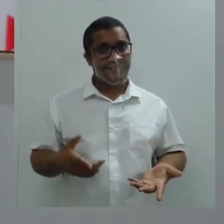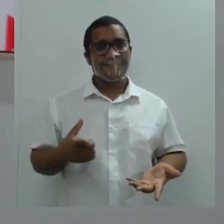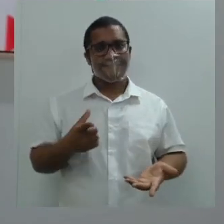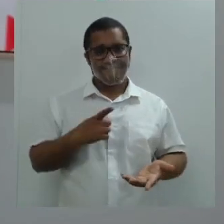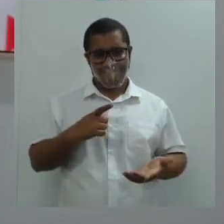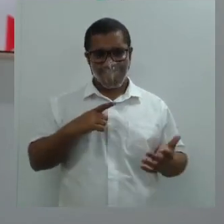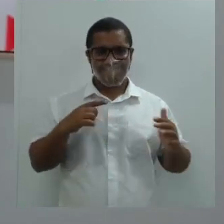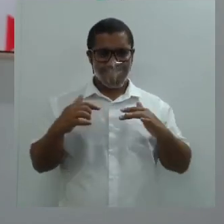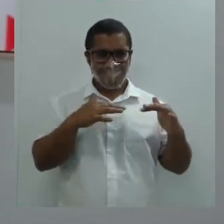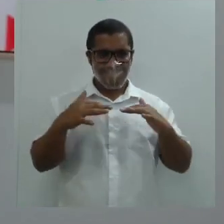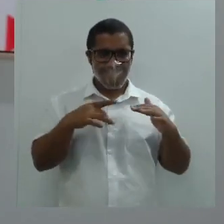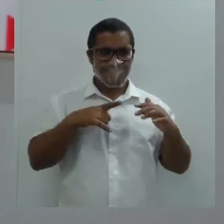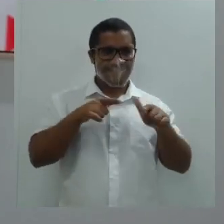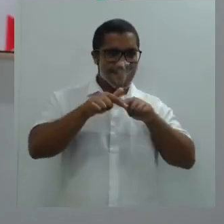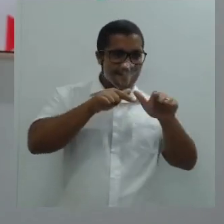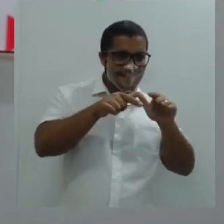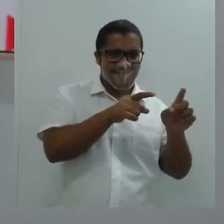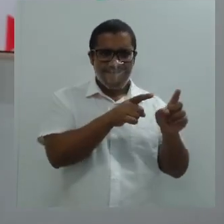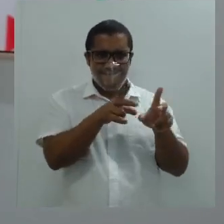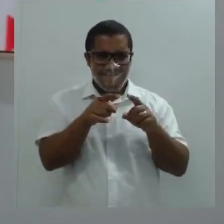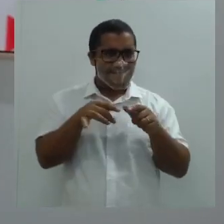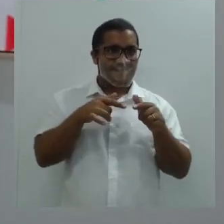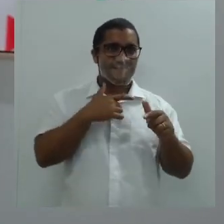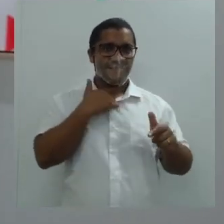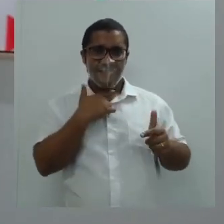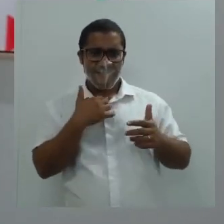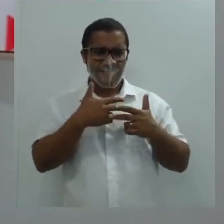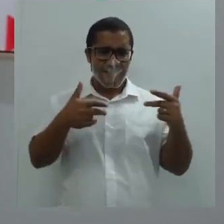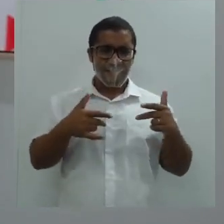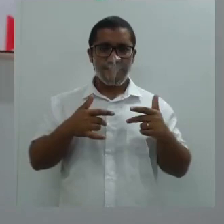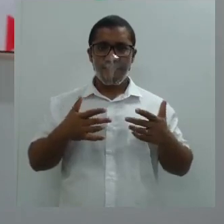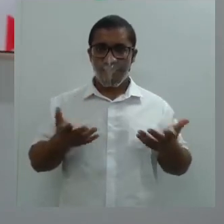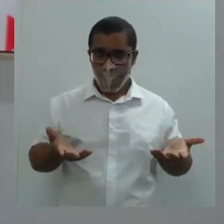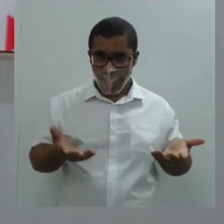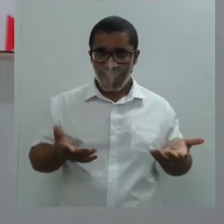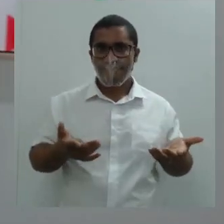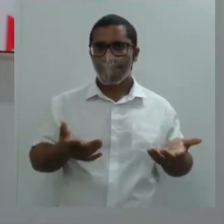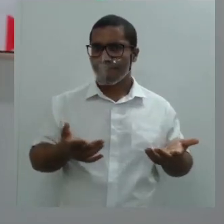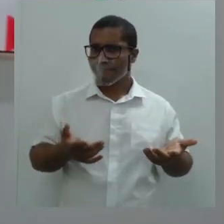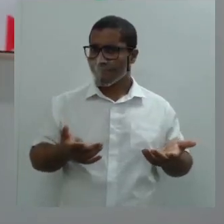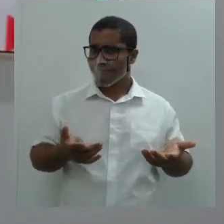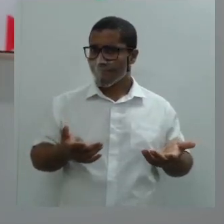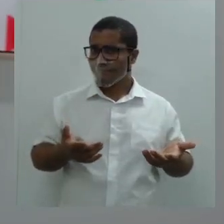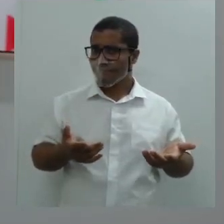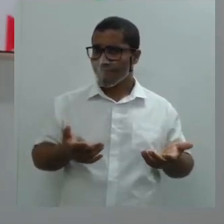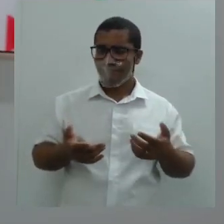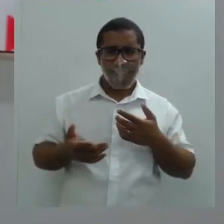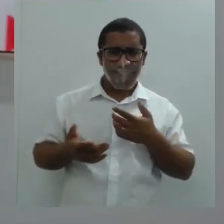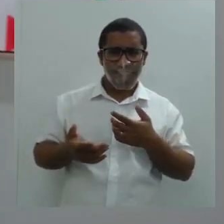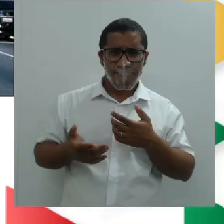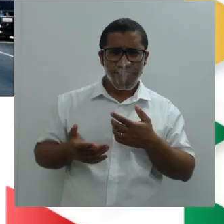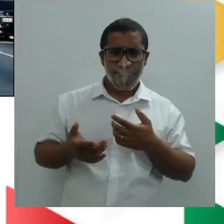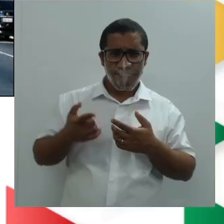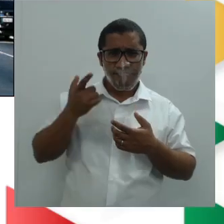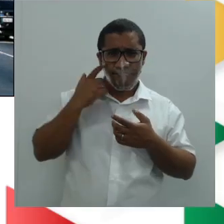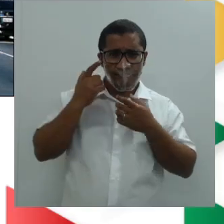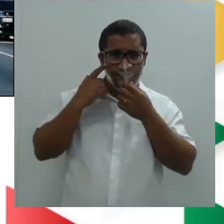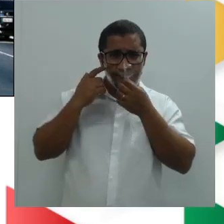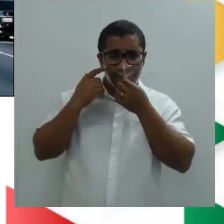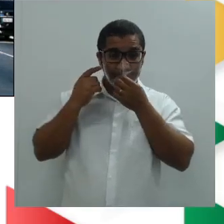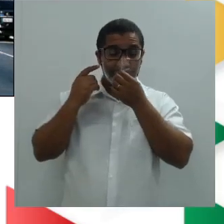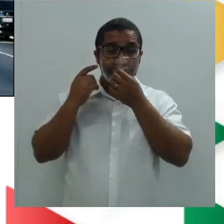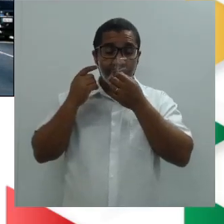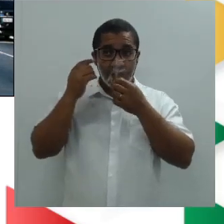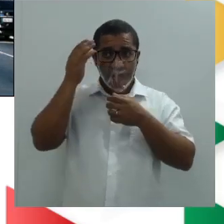acirrada disputa pelo mercado de trabalho. O que é que a gente está vendo aí nesse início dessa palestra?